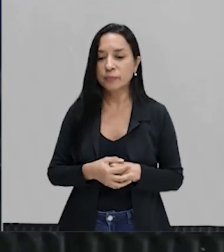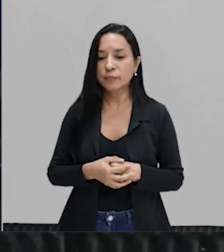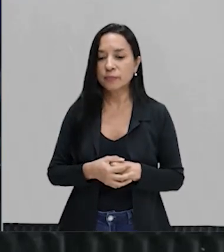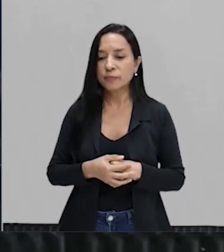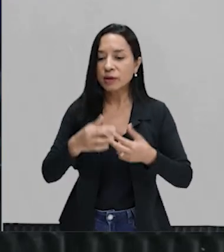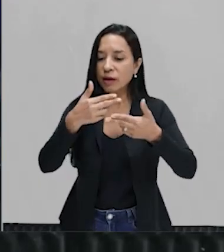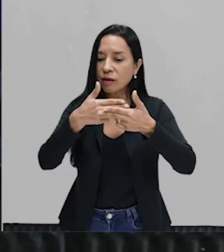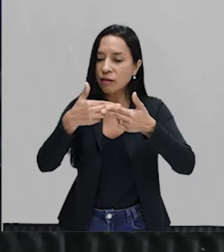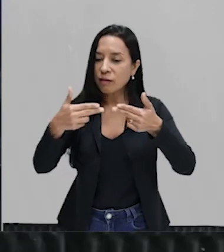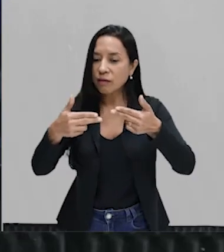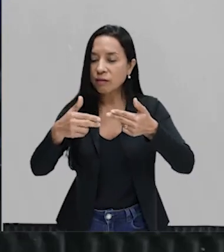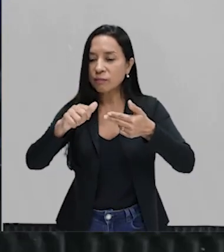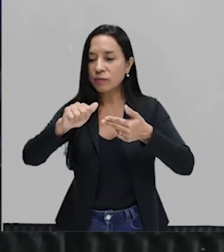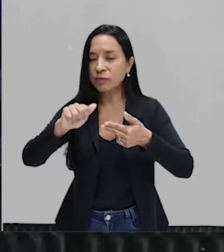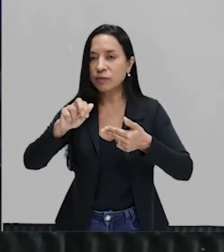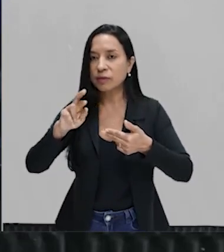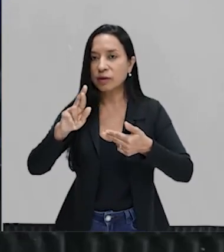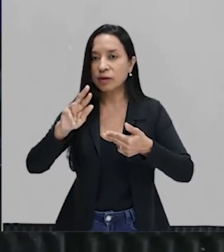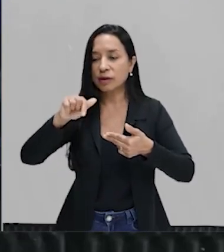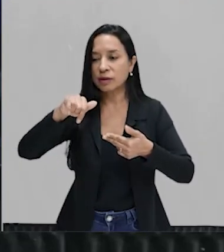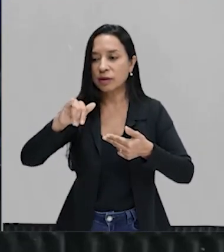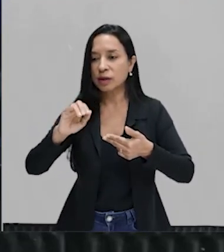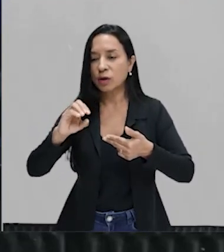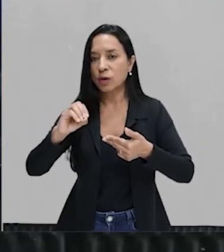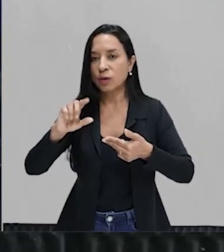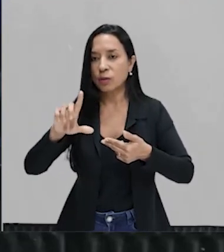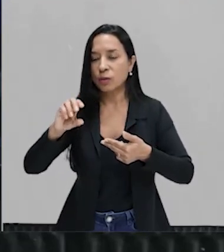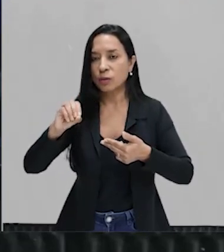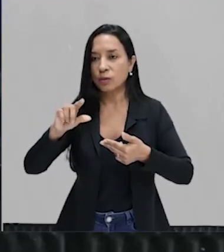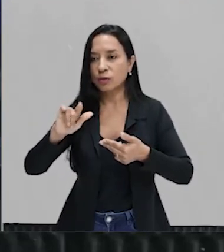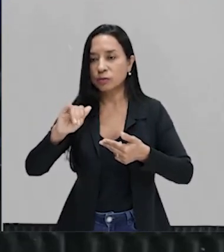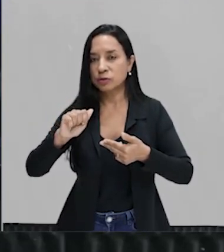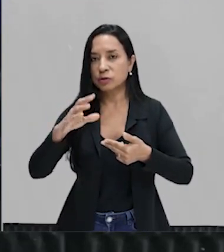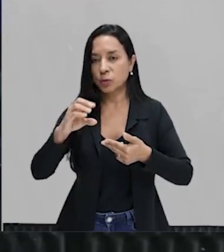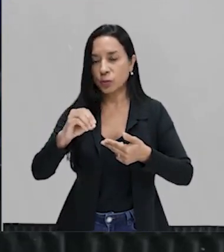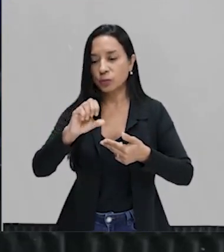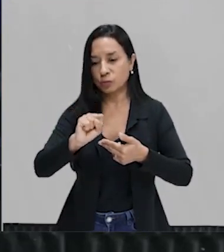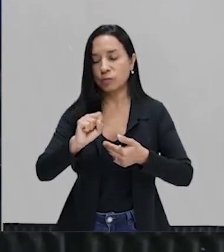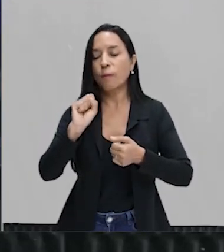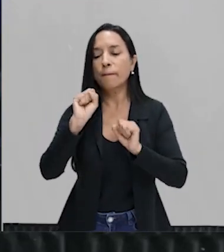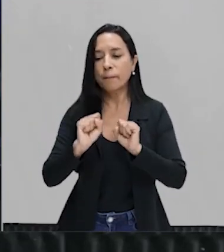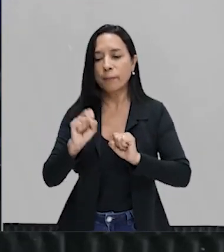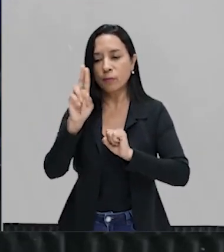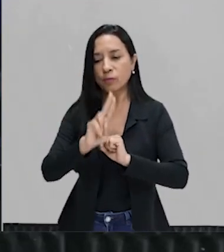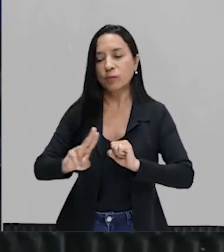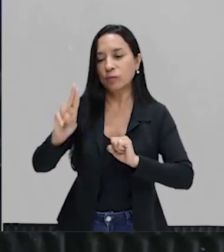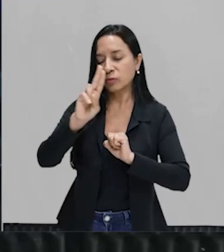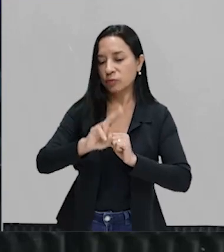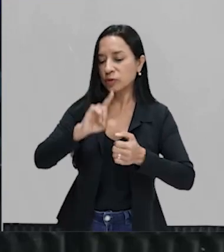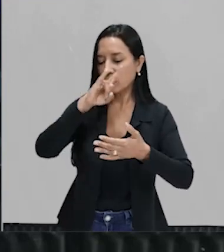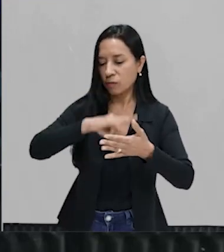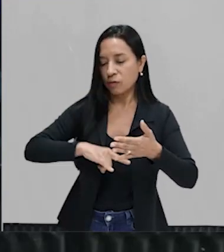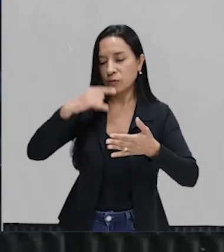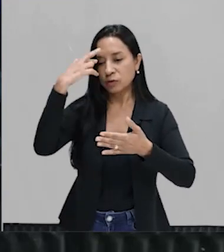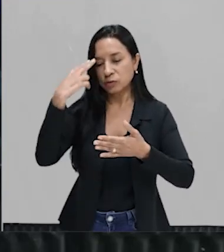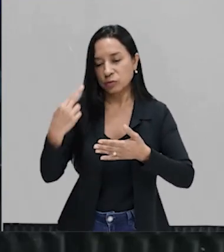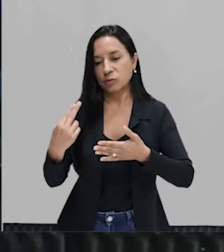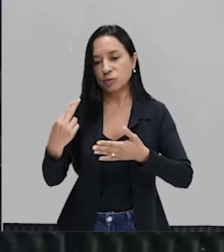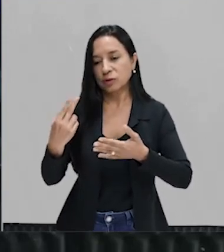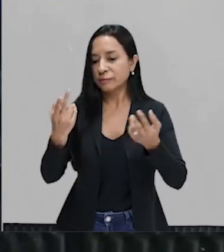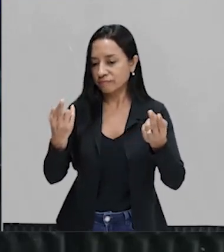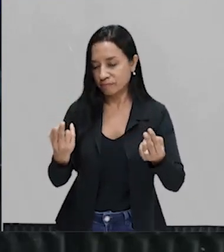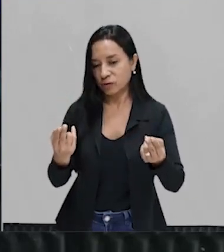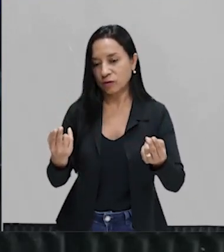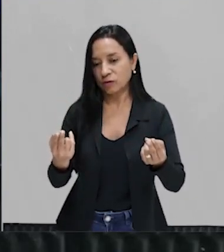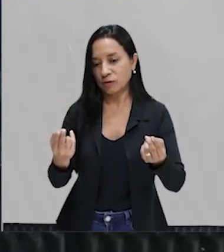elementos arqueológicos. Eu posso utilizar uma mesma fonte histórica, um mesmo documento,